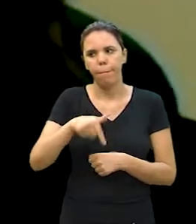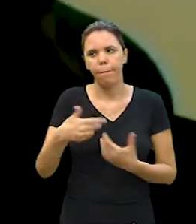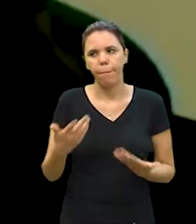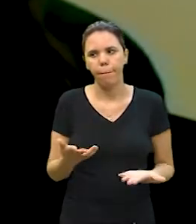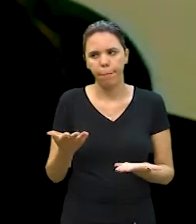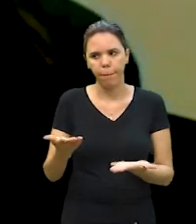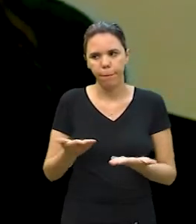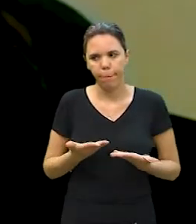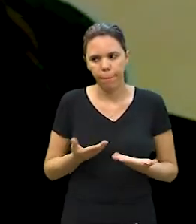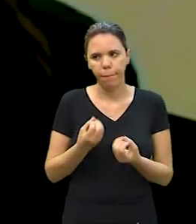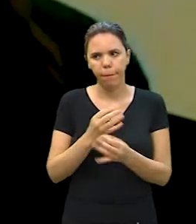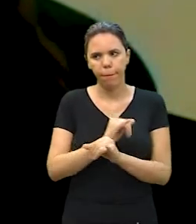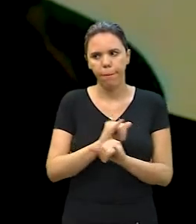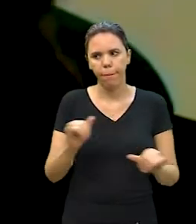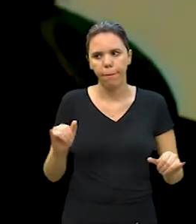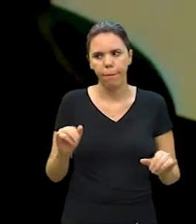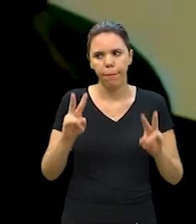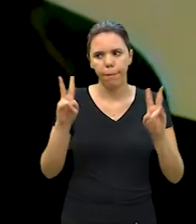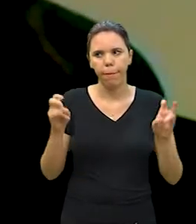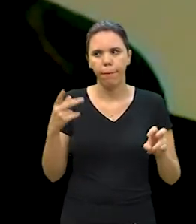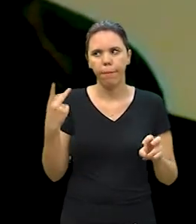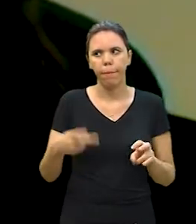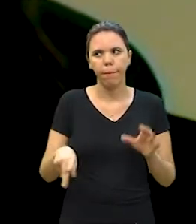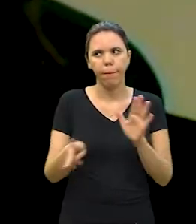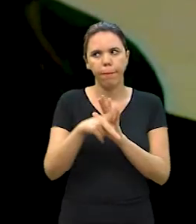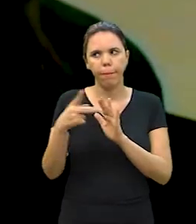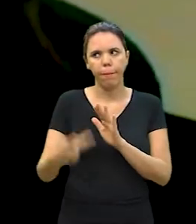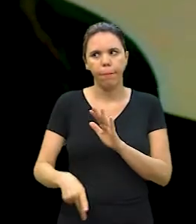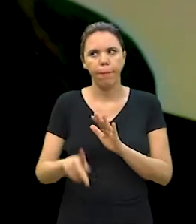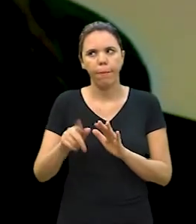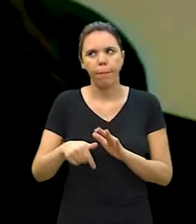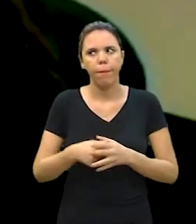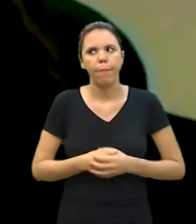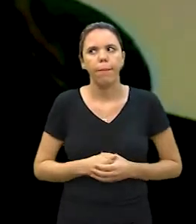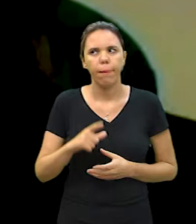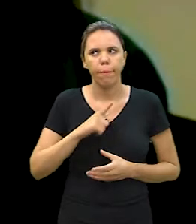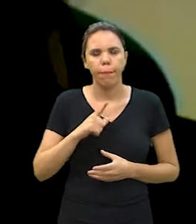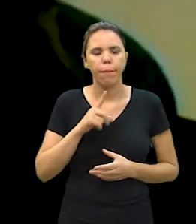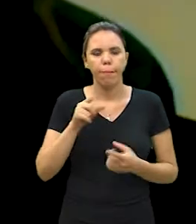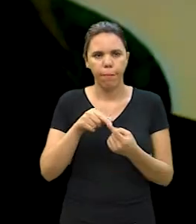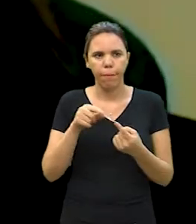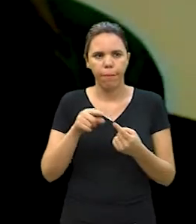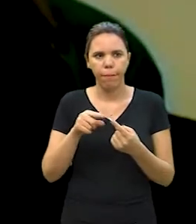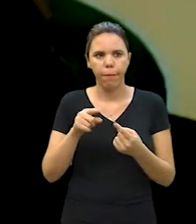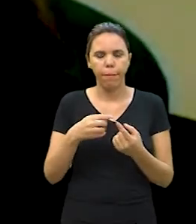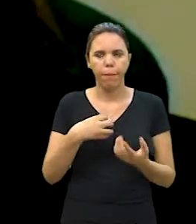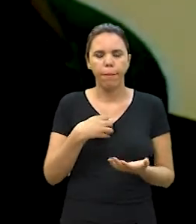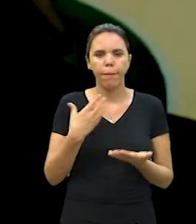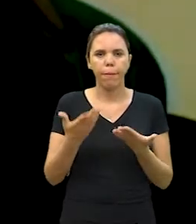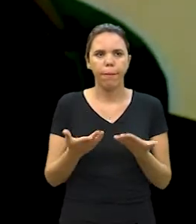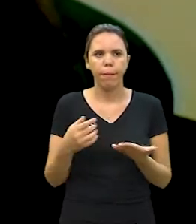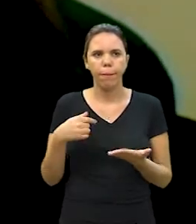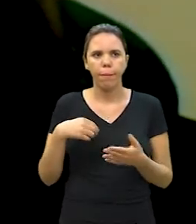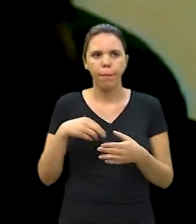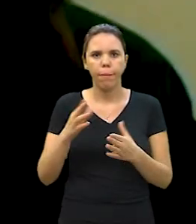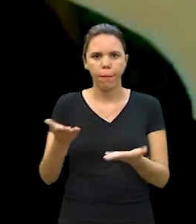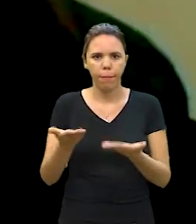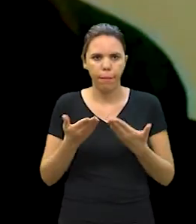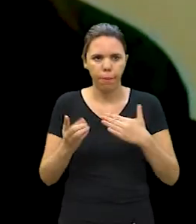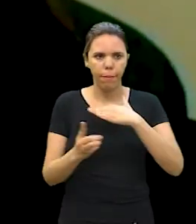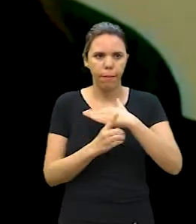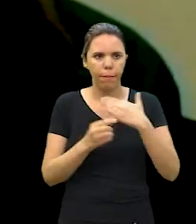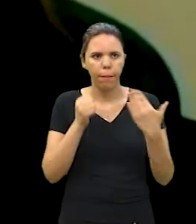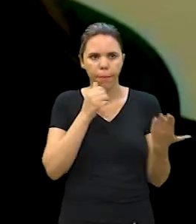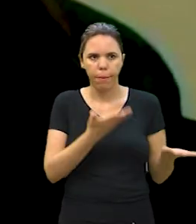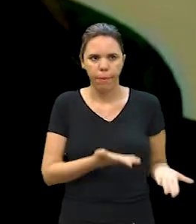si, para receber informações sobre ela mesma, tem muito a ver com a forma que a gente vai